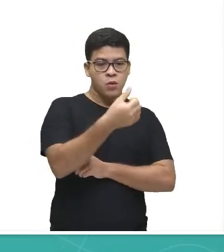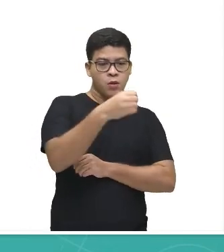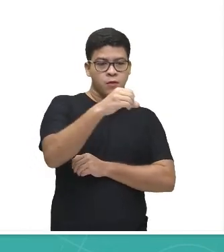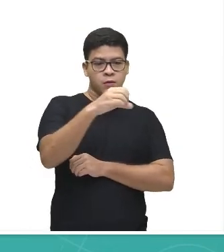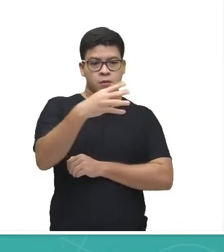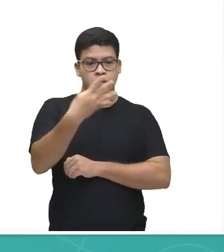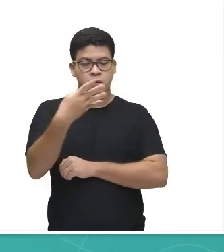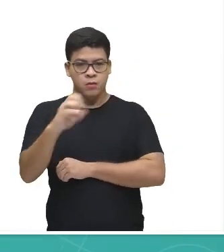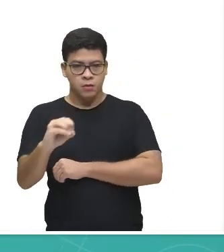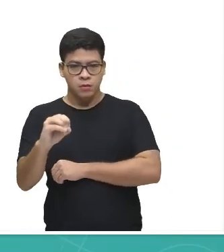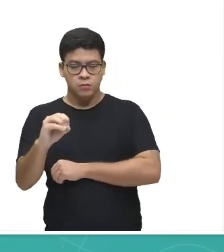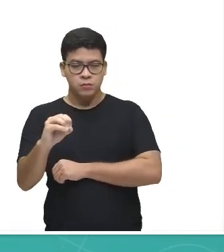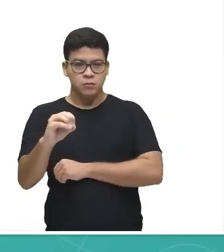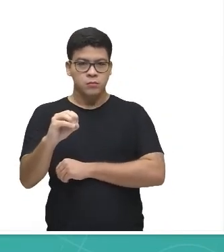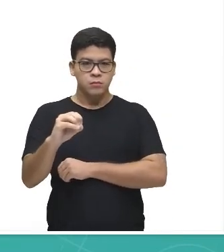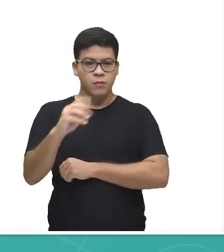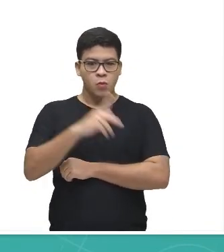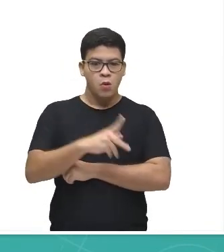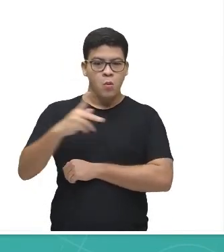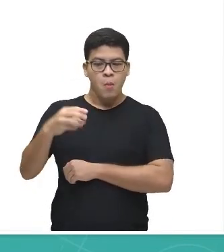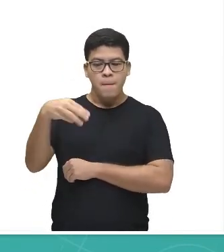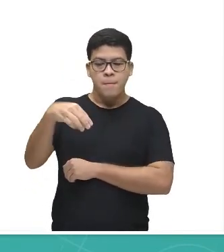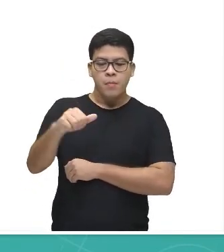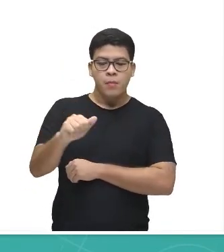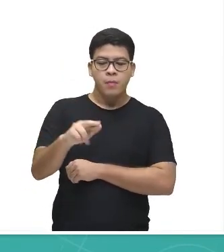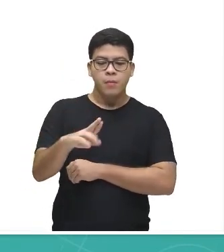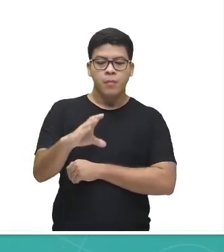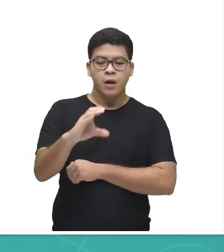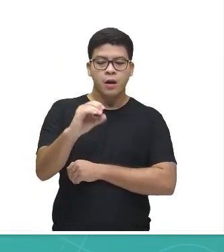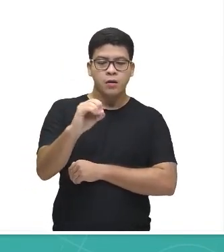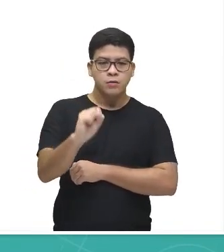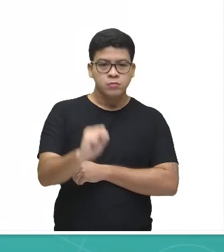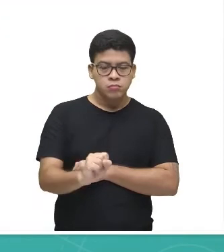1940, o professor Marcos,